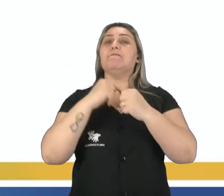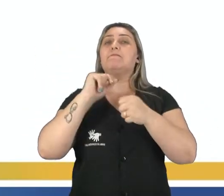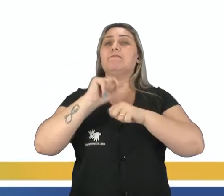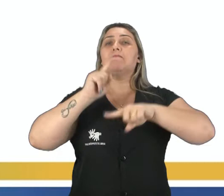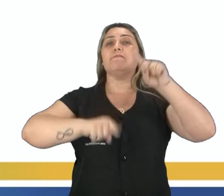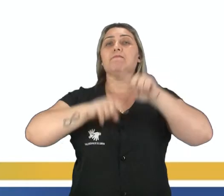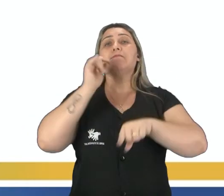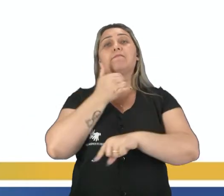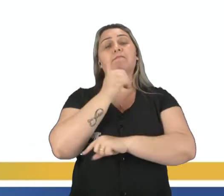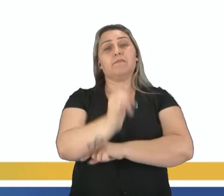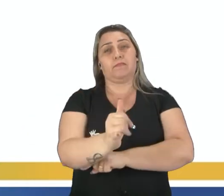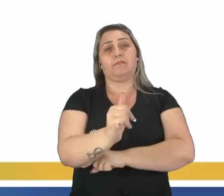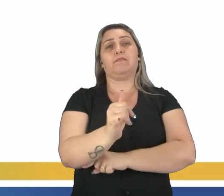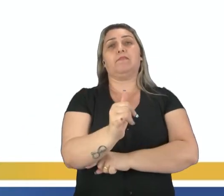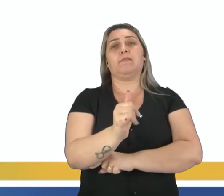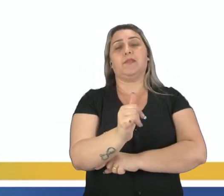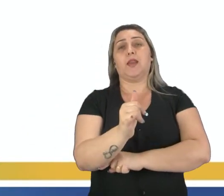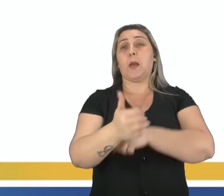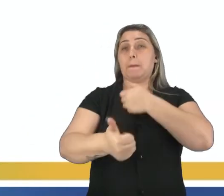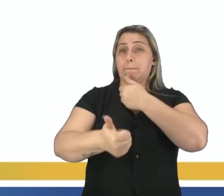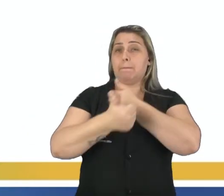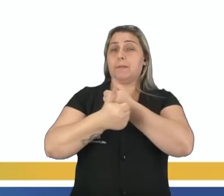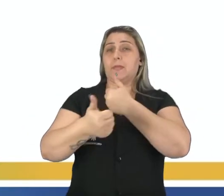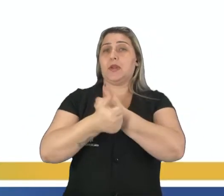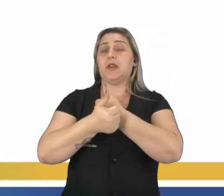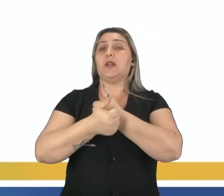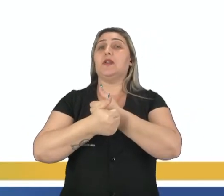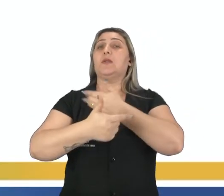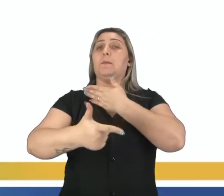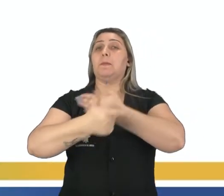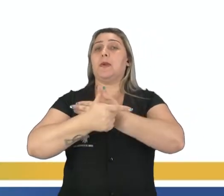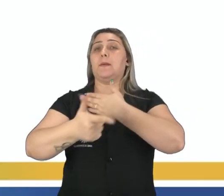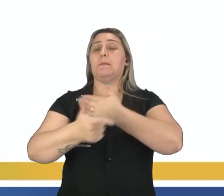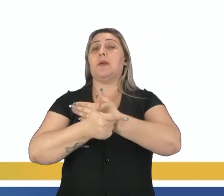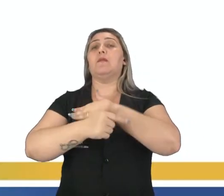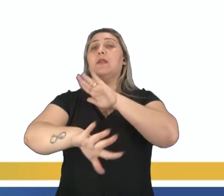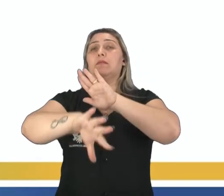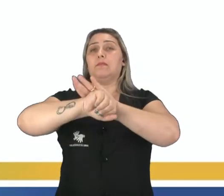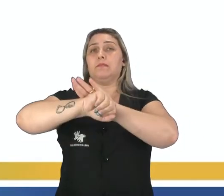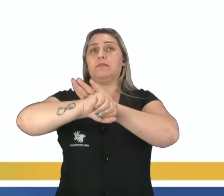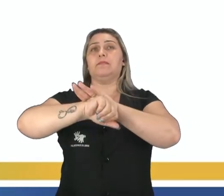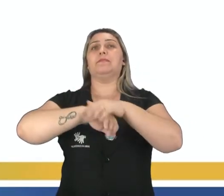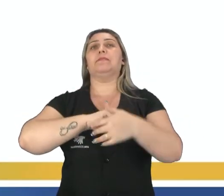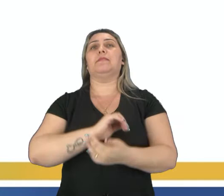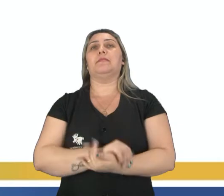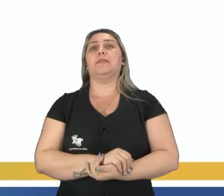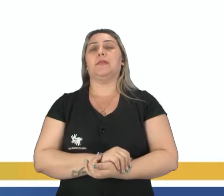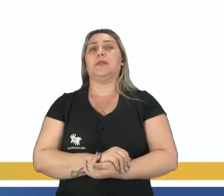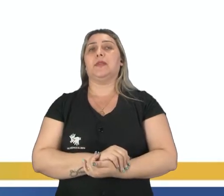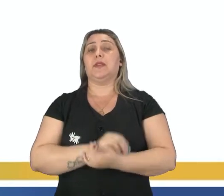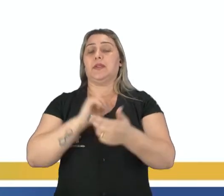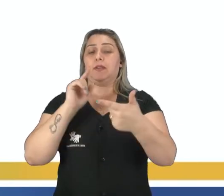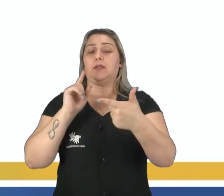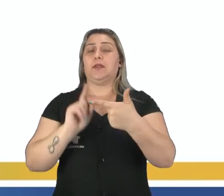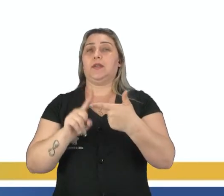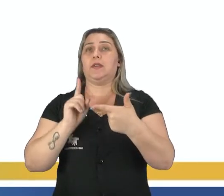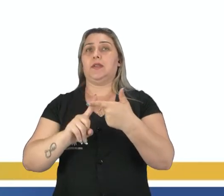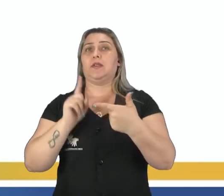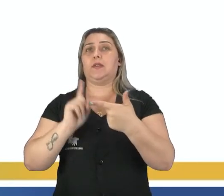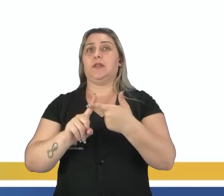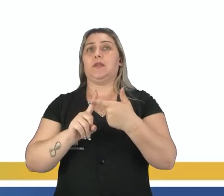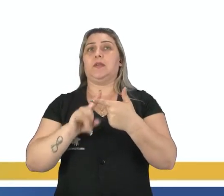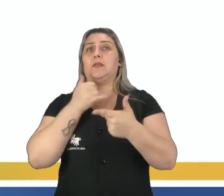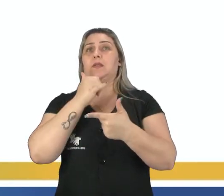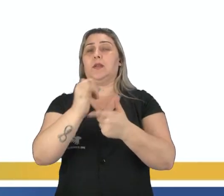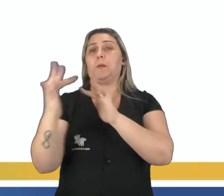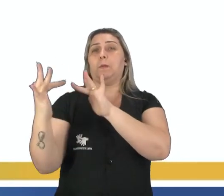material ficar eletrizado. E quando ele aproxima do papel, ele vai atrair. Segundo processo é chamado de eletrização